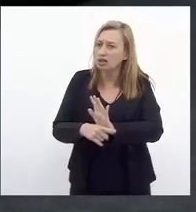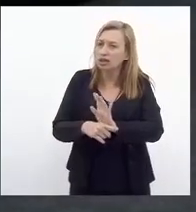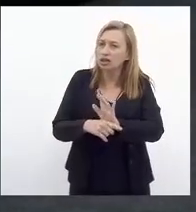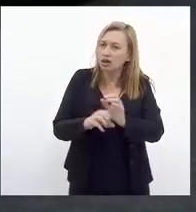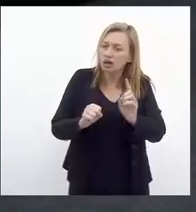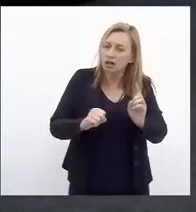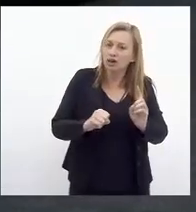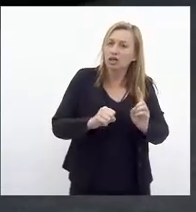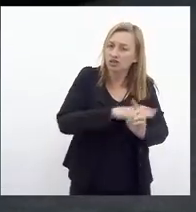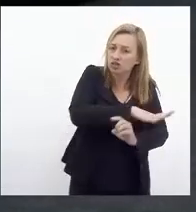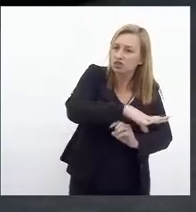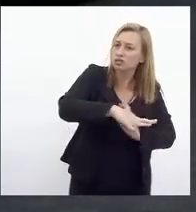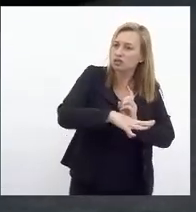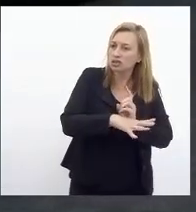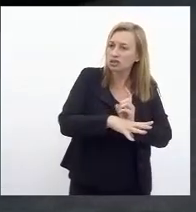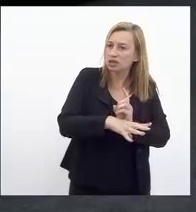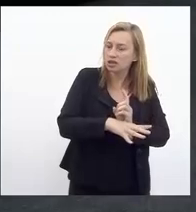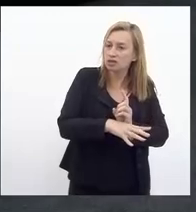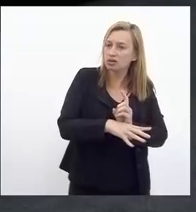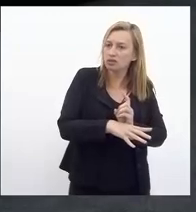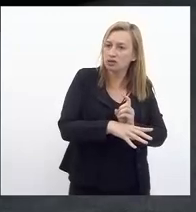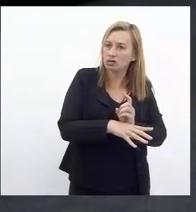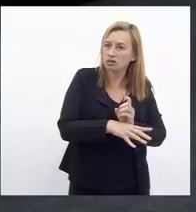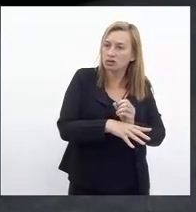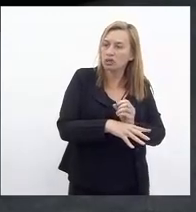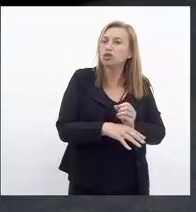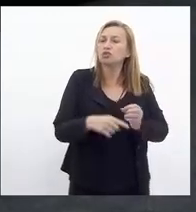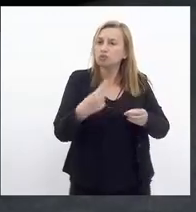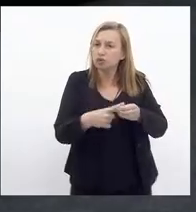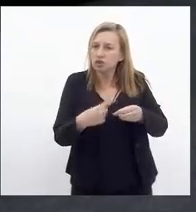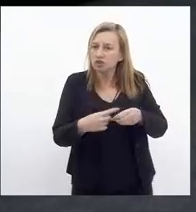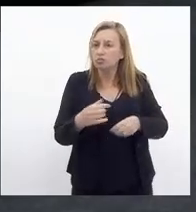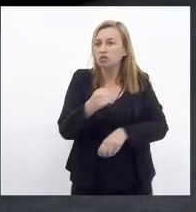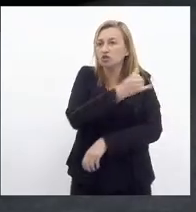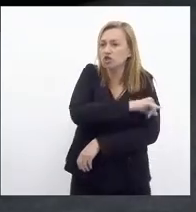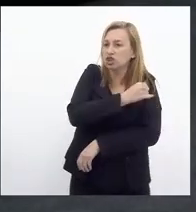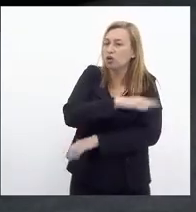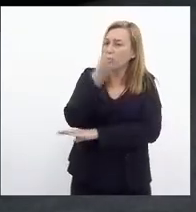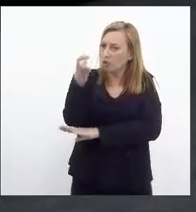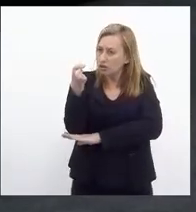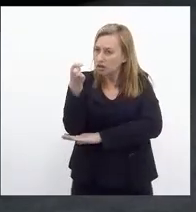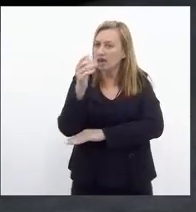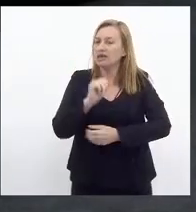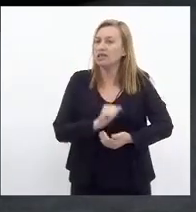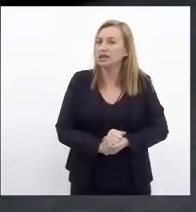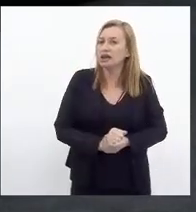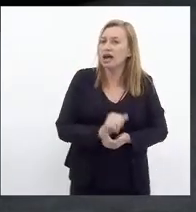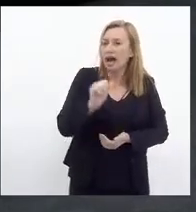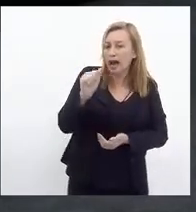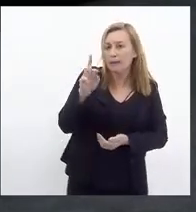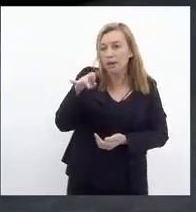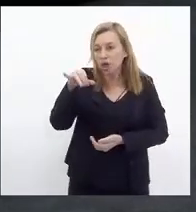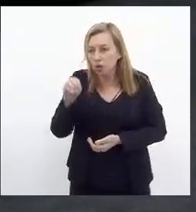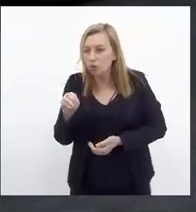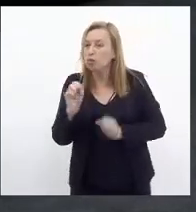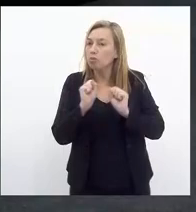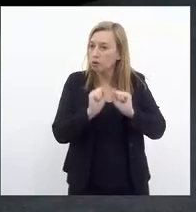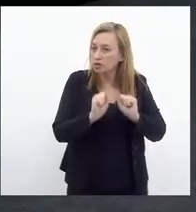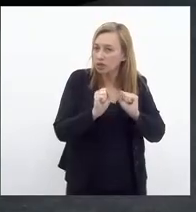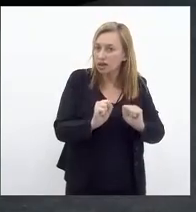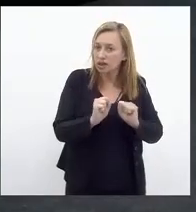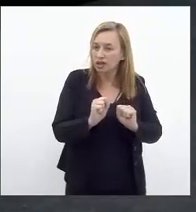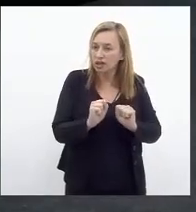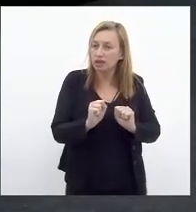Assistência Social no município do Rio de Janeiro os hotéis os abrigos e poder